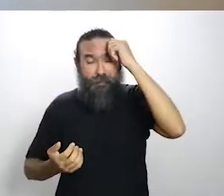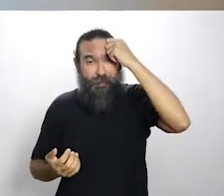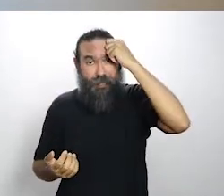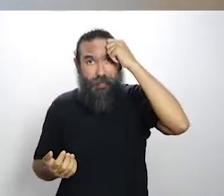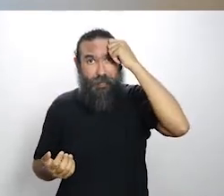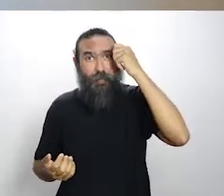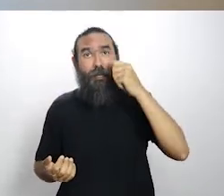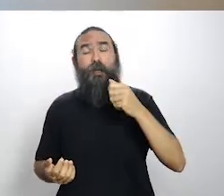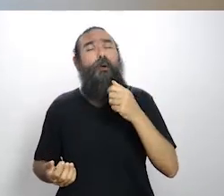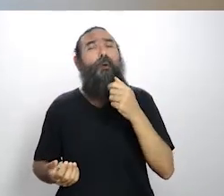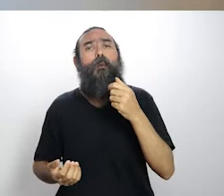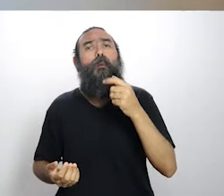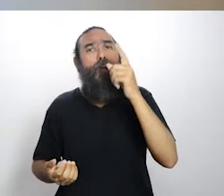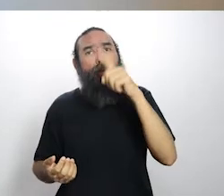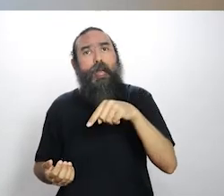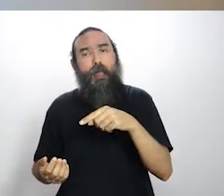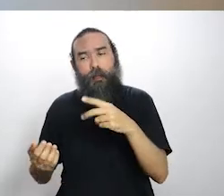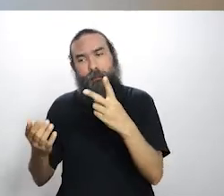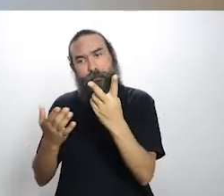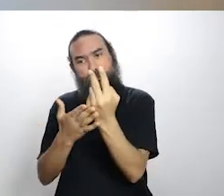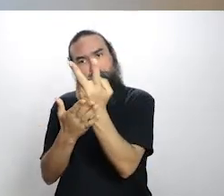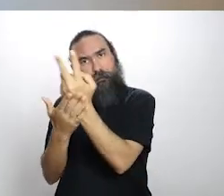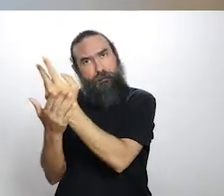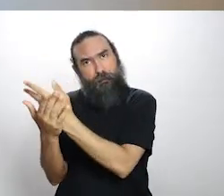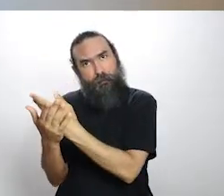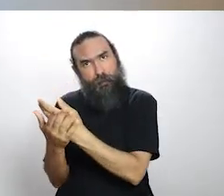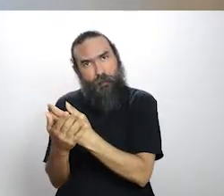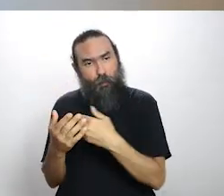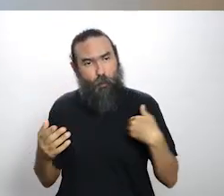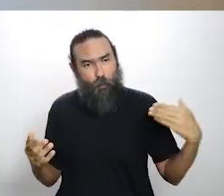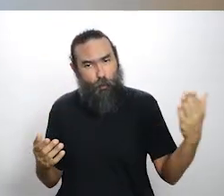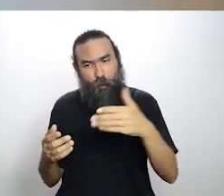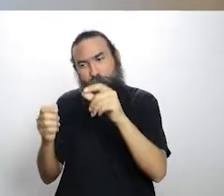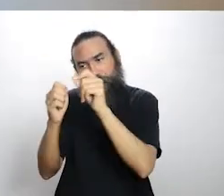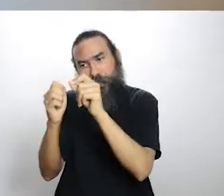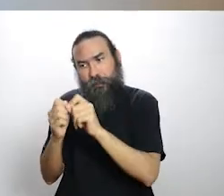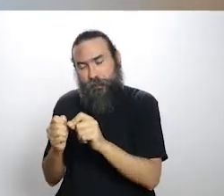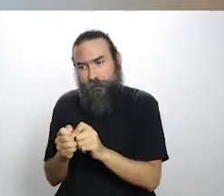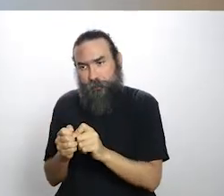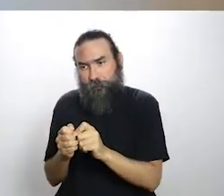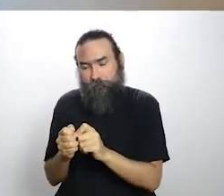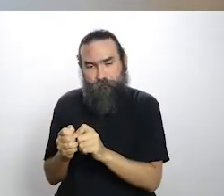africanas. O que a gente tem feito? A gente tem mesmo se questionado.